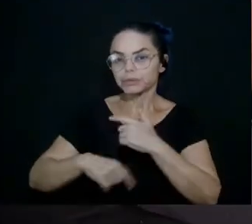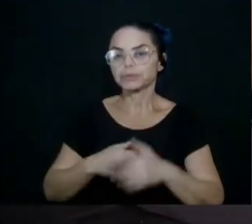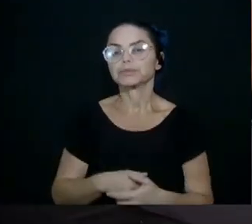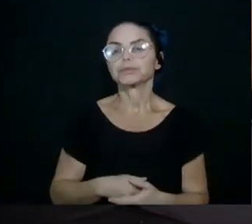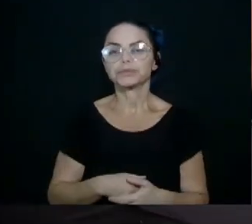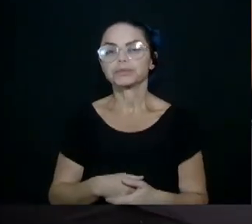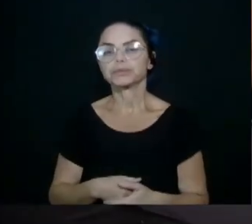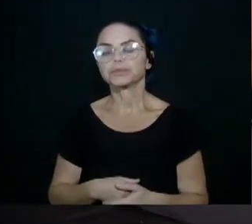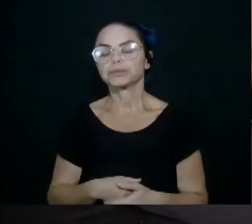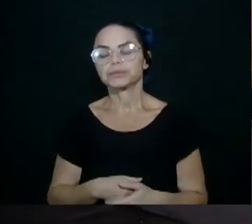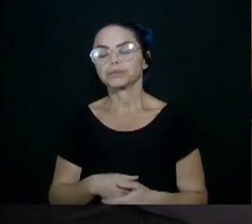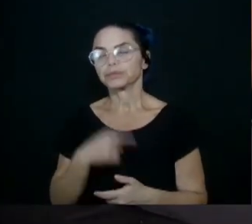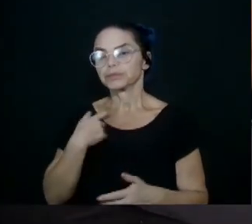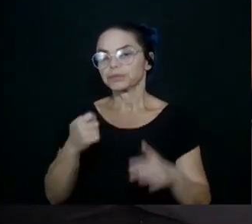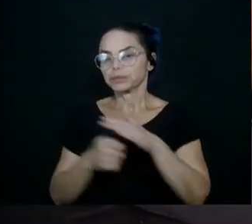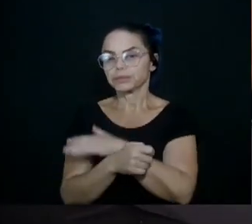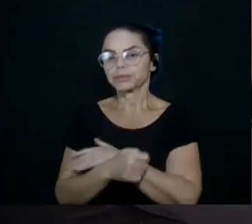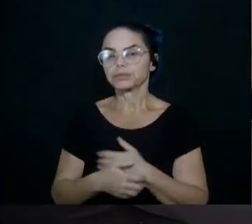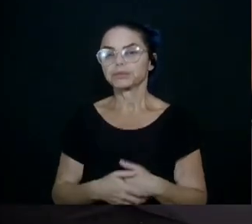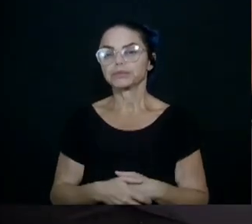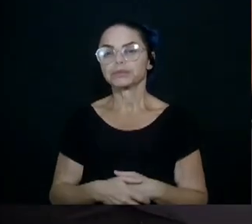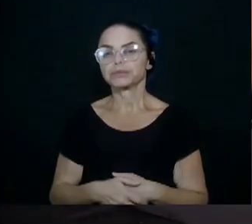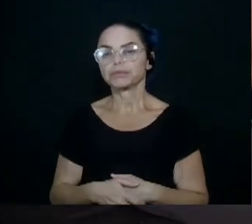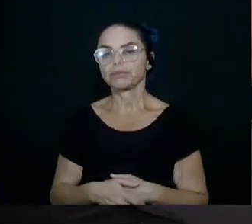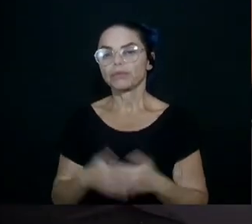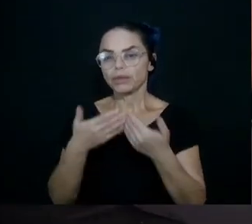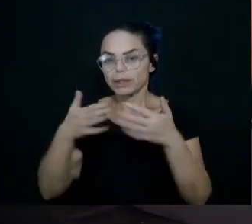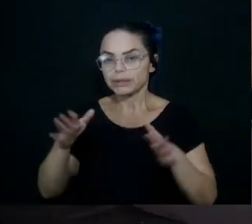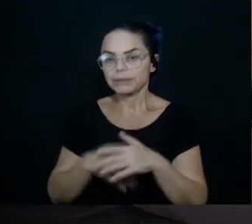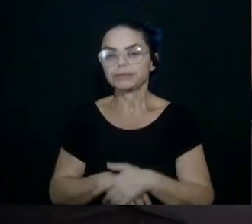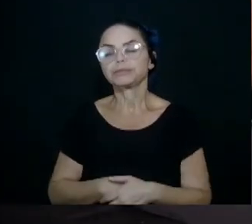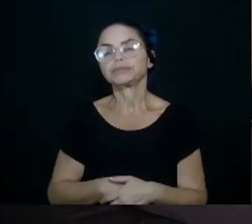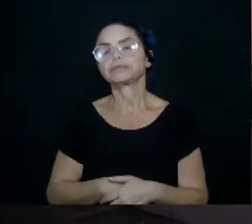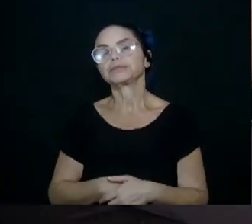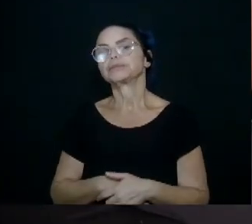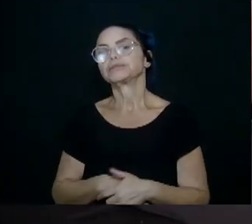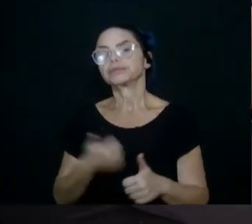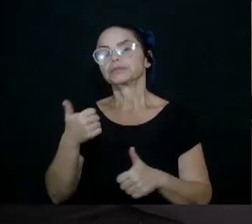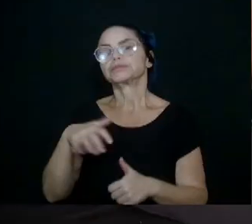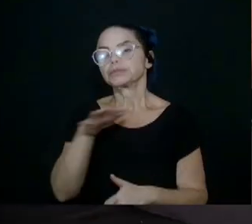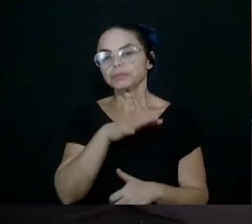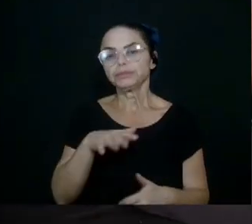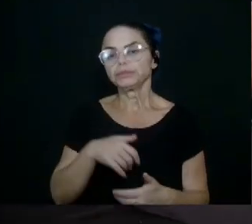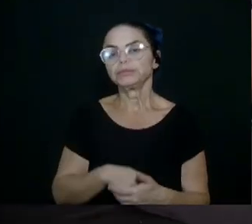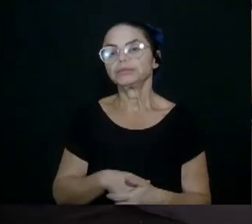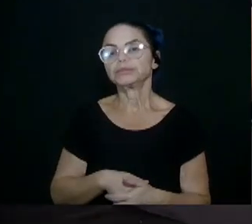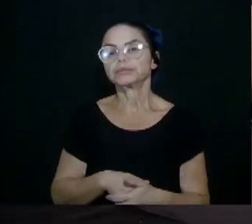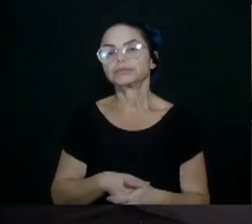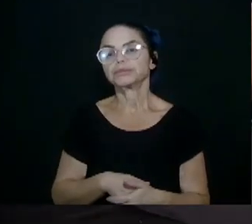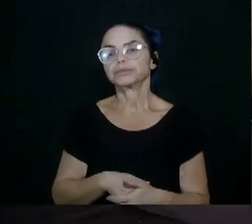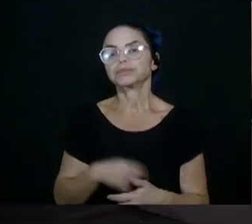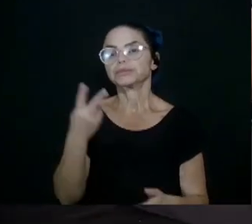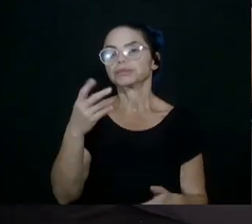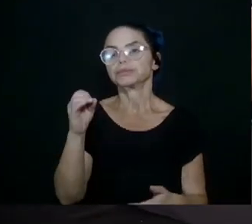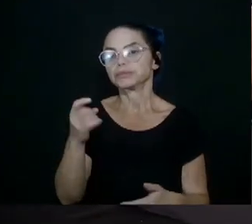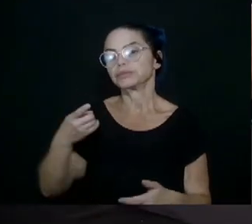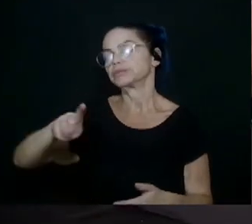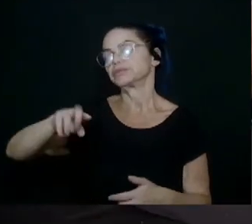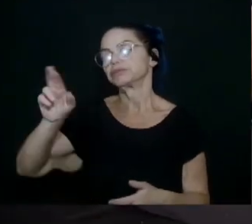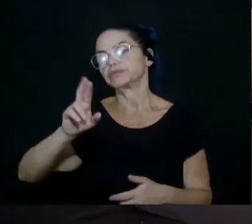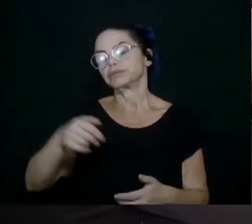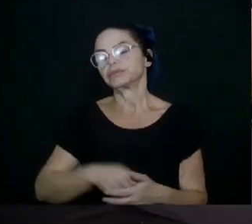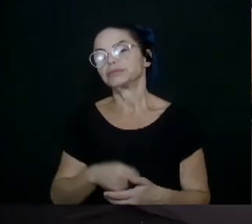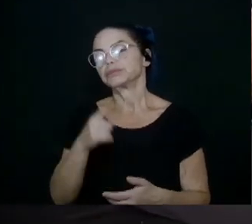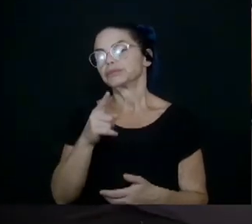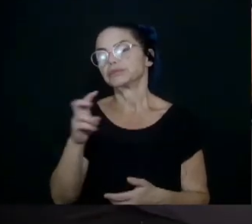você investiu quanto para abrir o seu negócio? Para abrir a barbearia no primeiro ambiente, cerca de 20 mil reais, mais ou menos, de 15 a 20 mil reais.